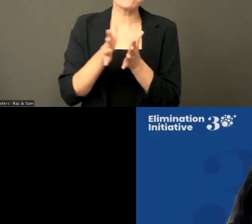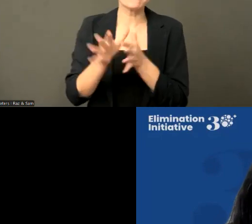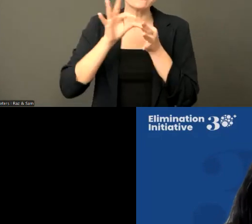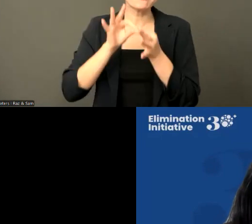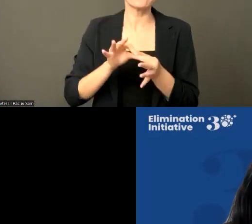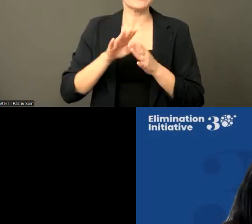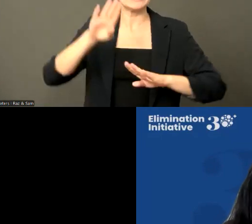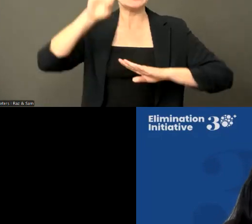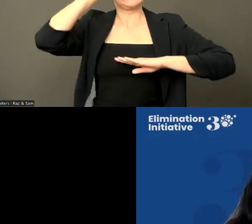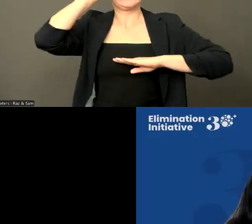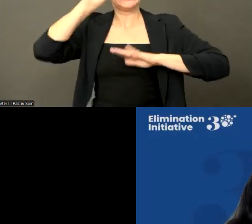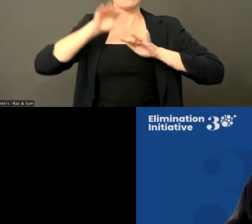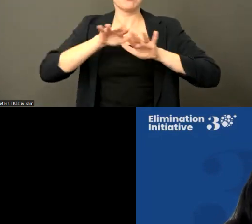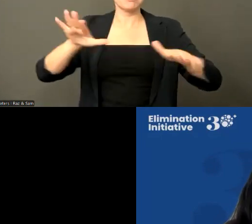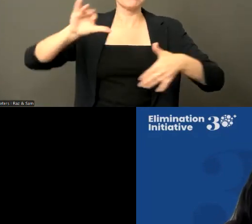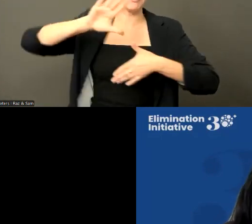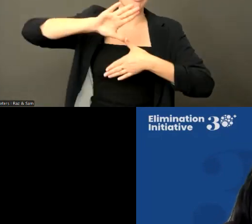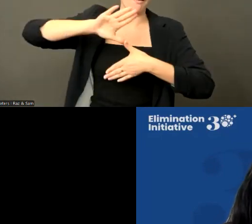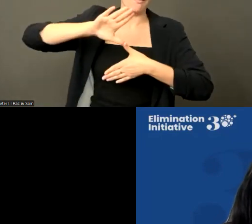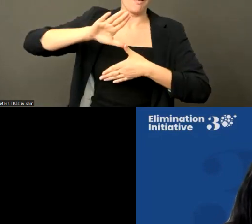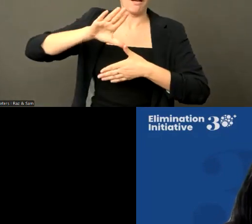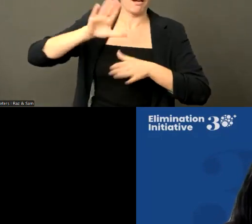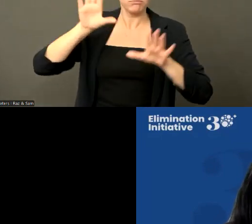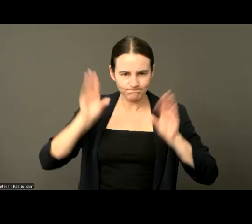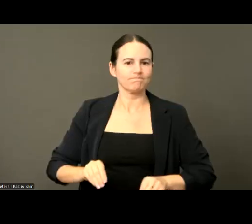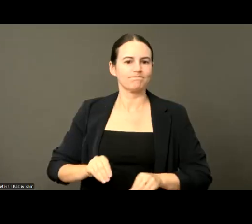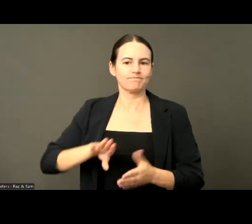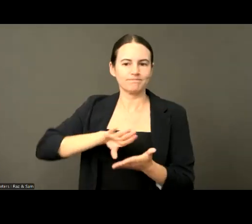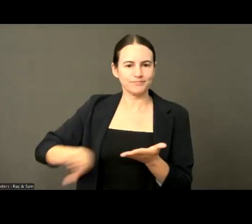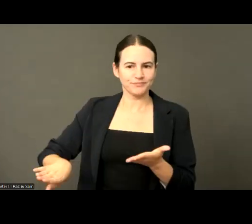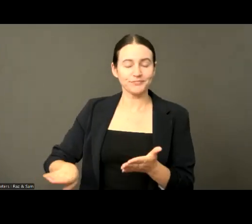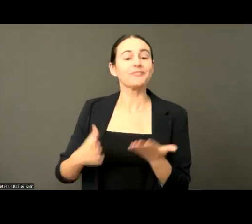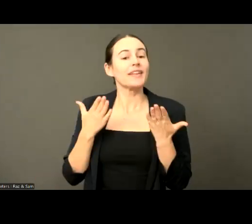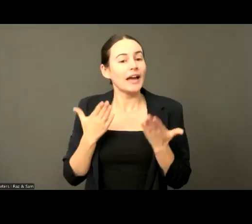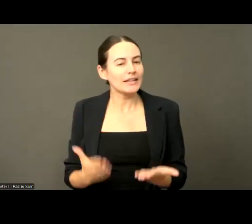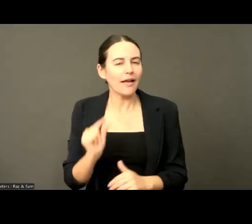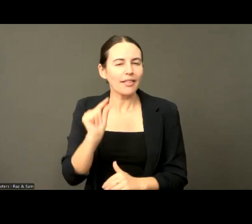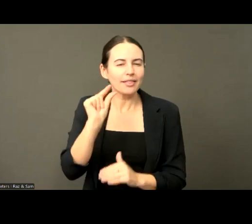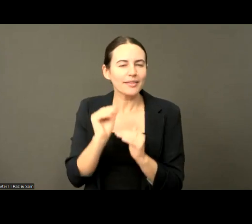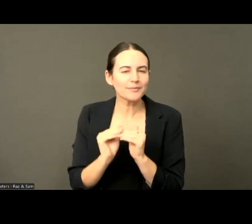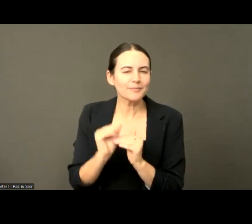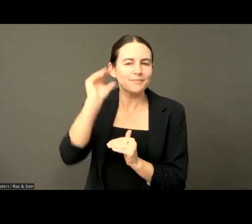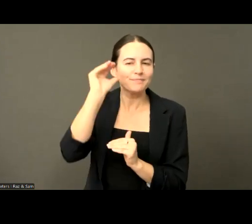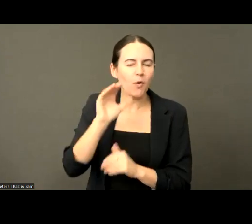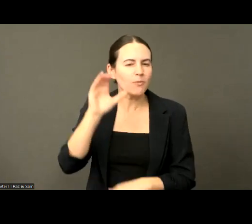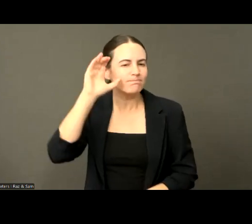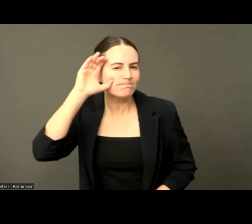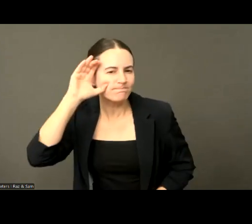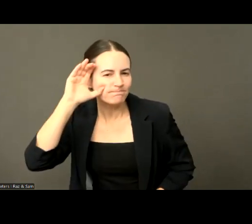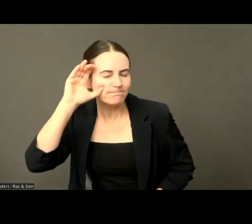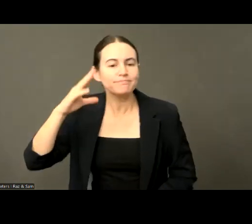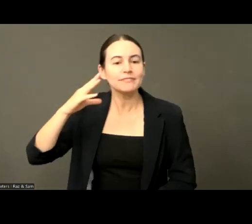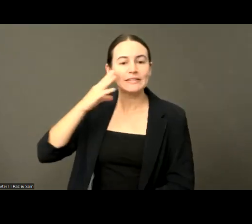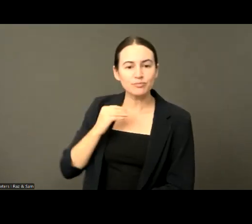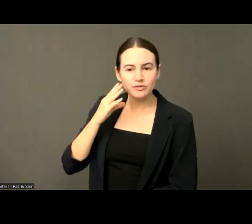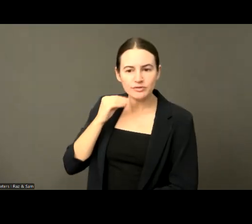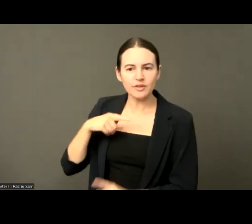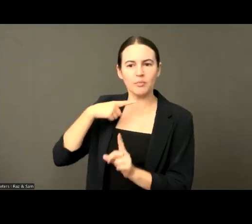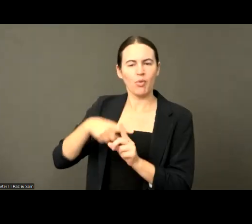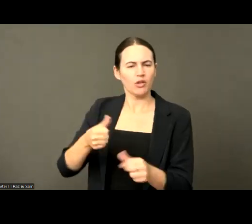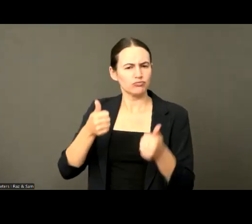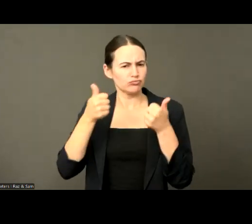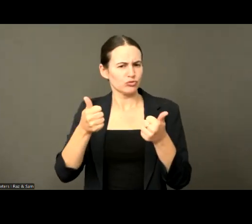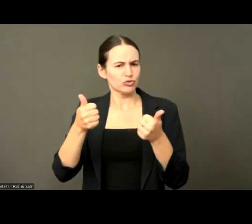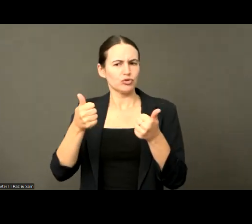das Américas, agradecemos a Organização Pan-Americana de Saúde. Vamos saber mais agora das experiências e